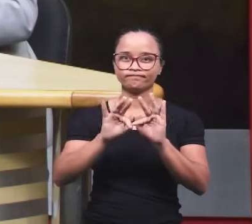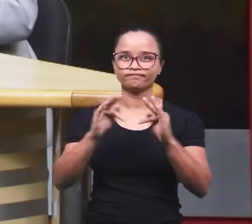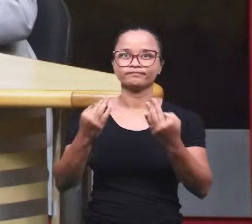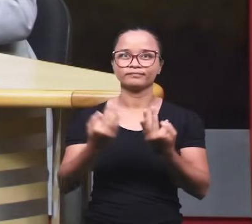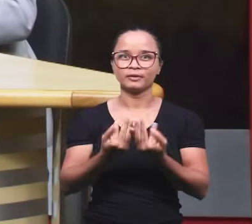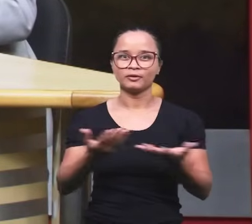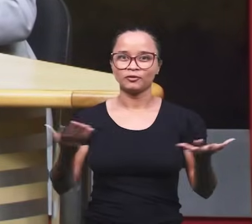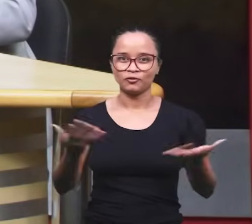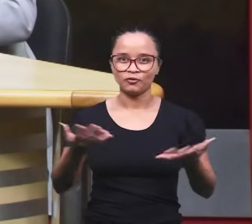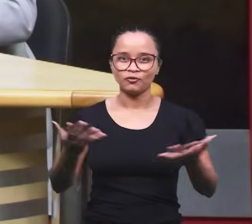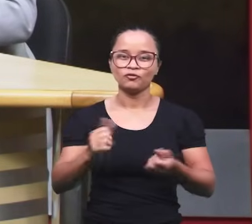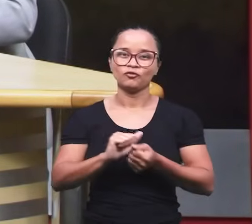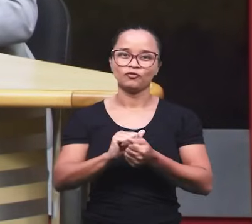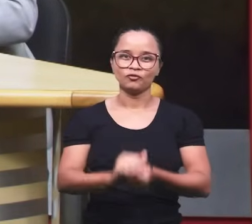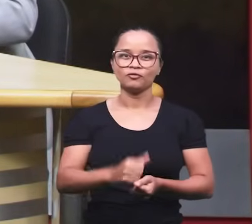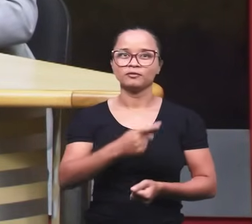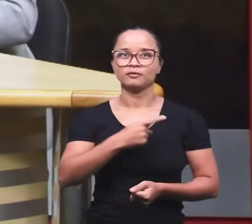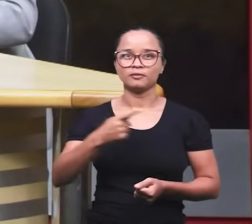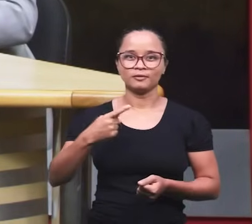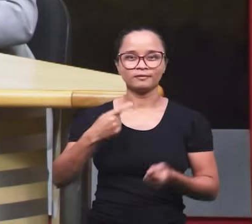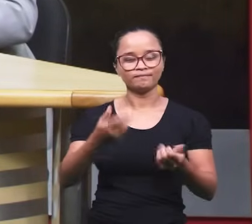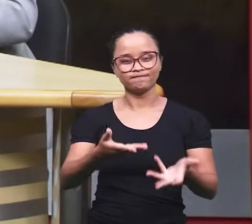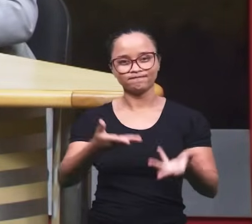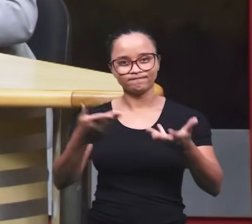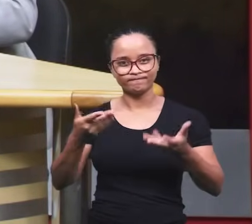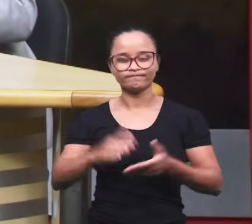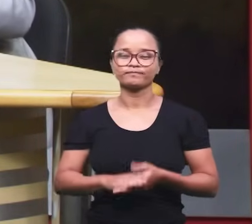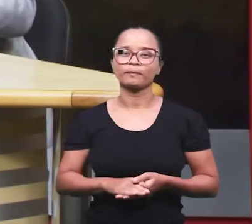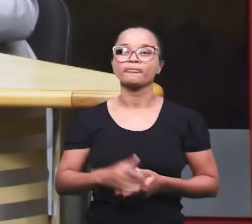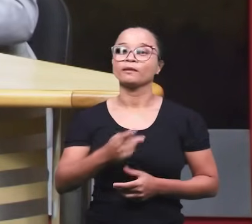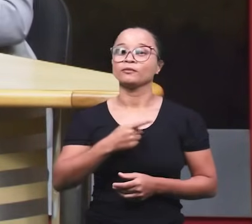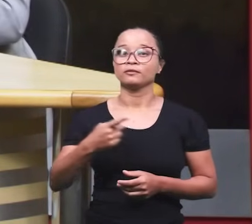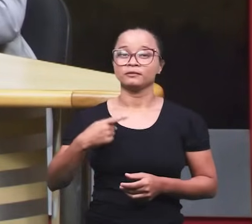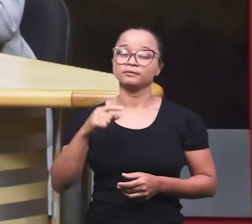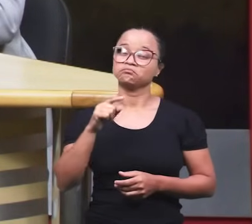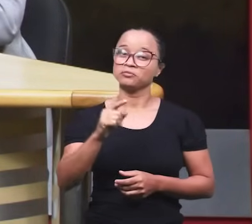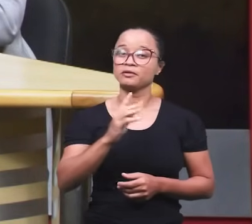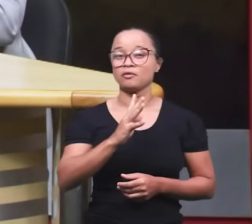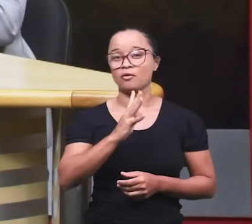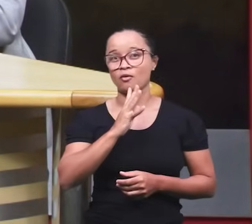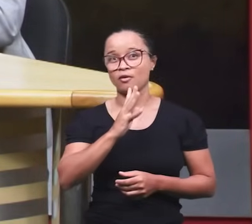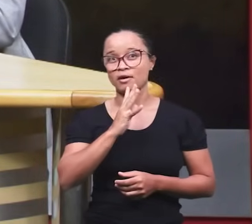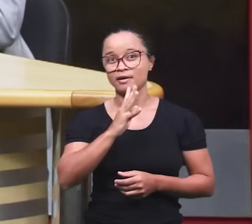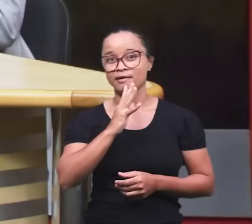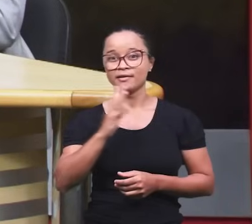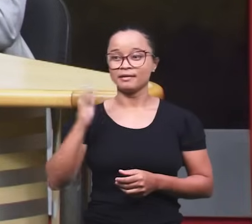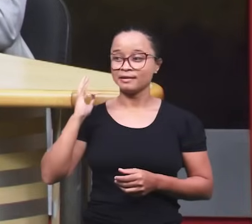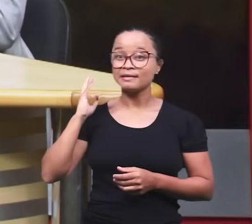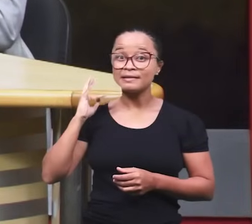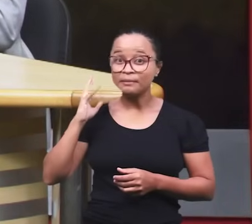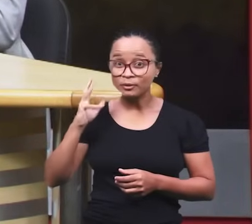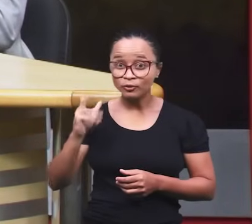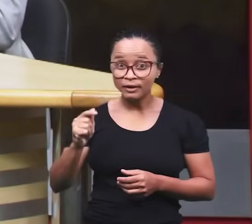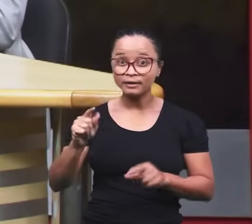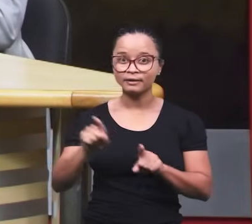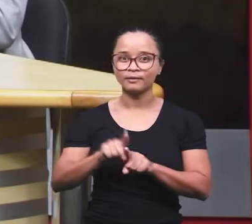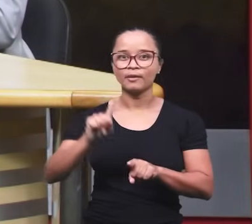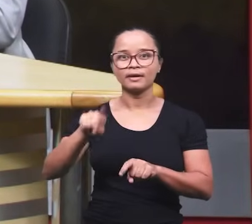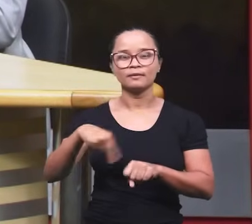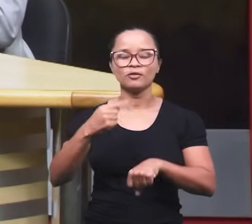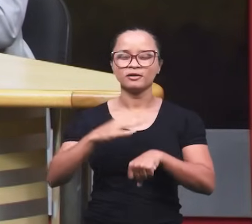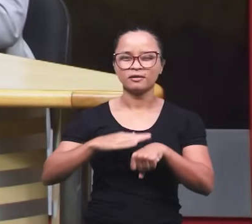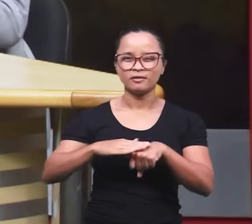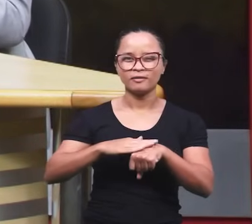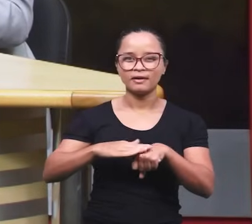pastores estão comigo na bancada que vieram como convidados pastores que você conhece muito da madrugada e do pós madrugada da Rádio